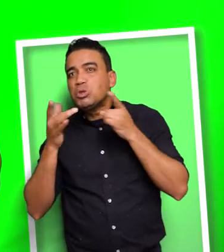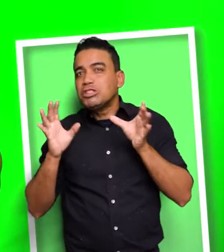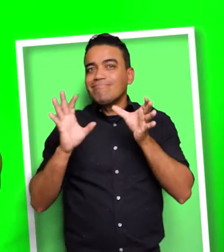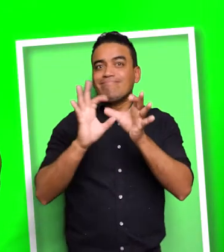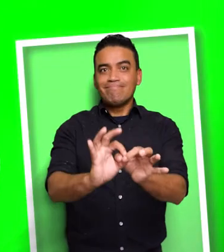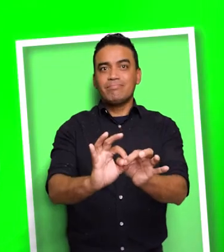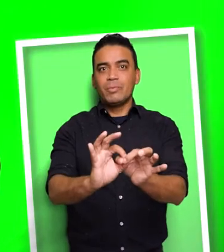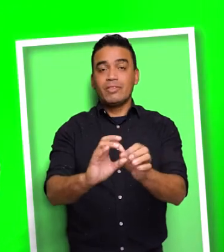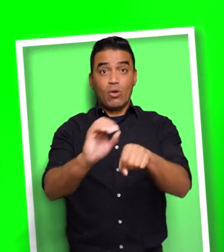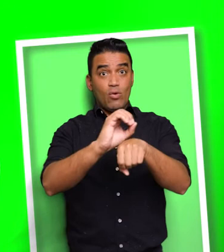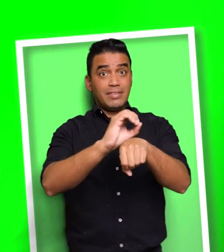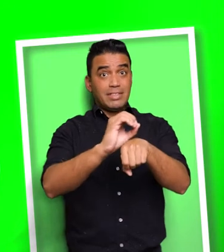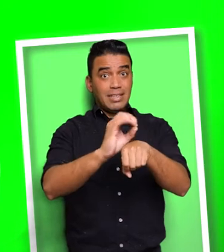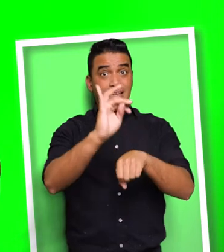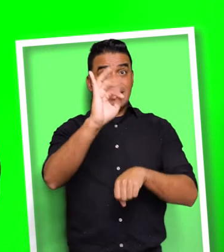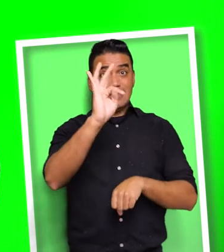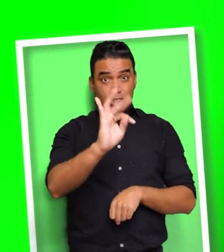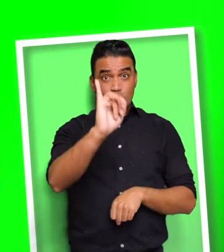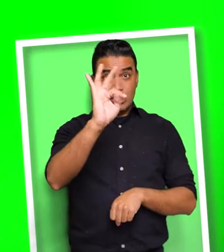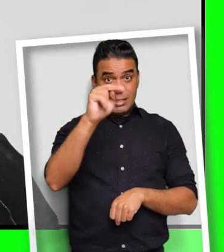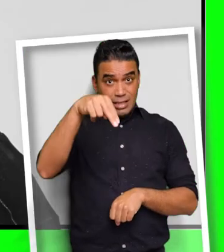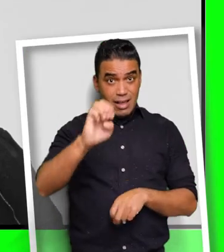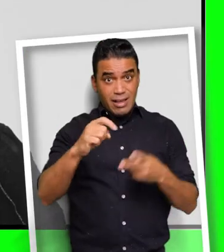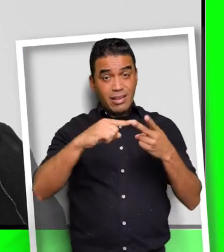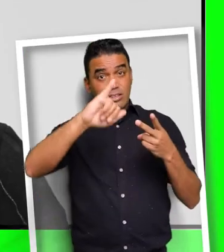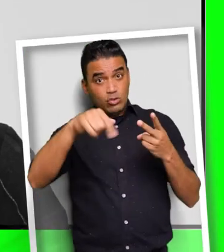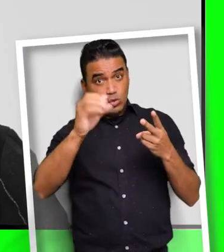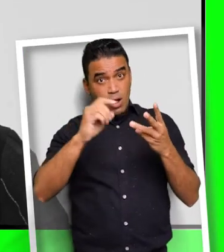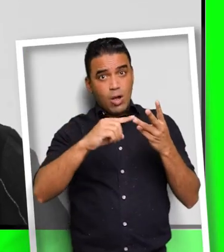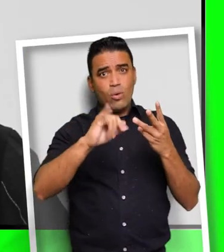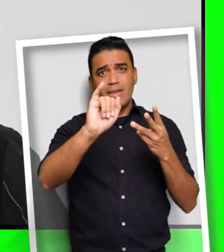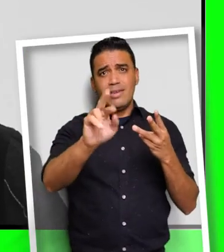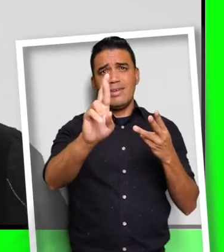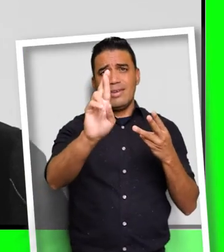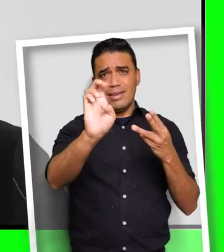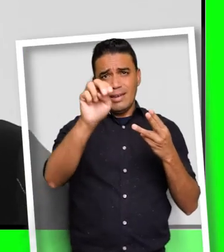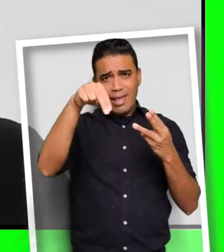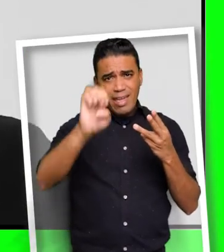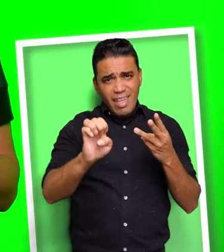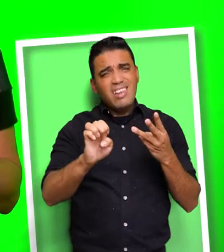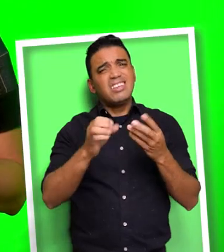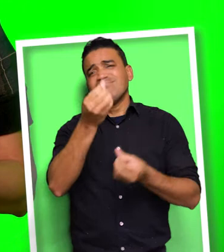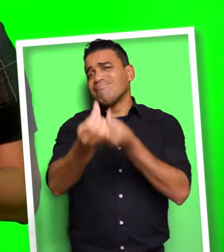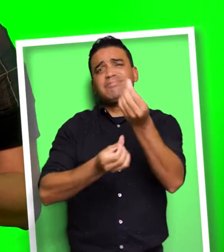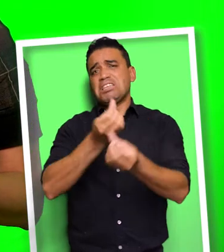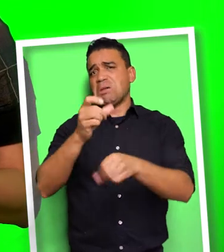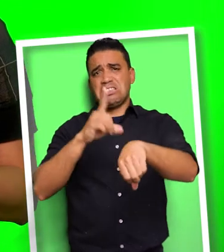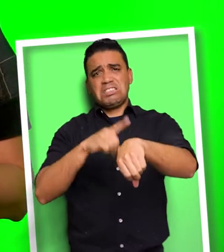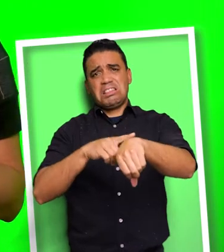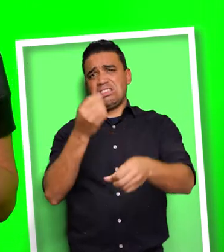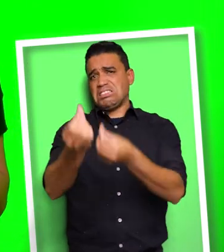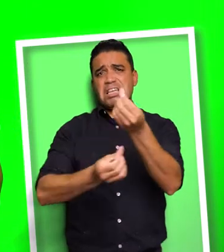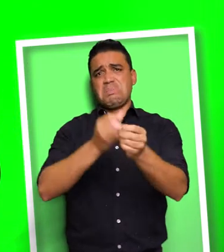processo de oficina com a Titane, com o João, com a Irene, durou mais ou menos 6 meses. E